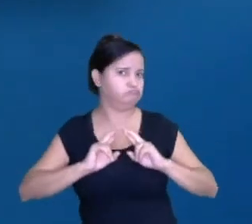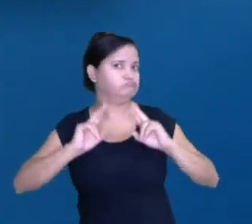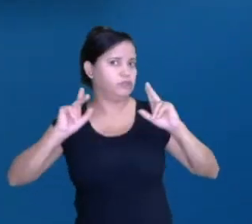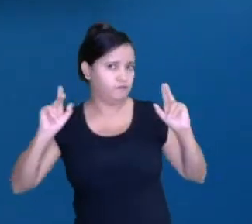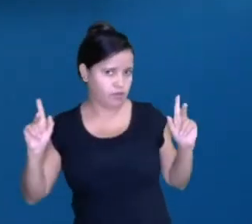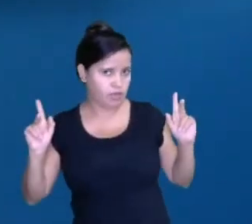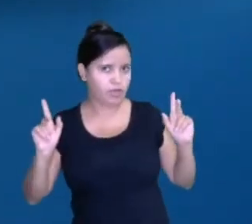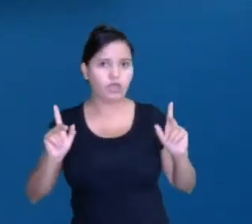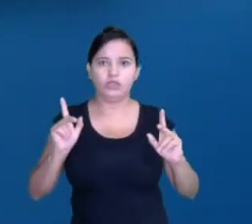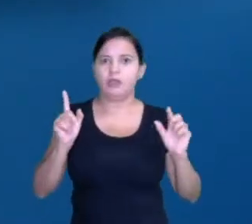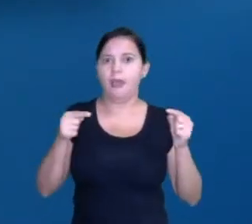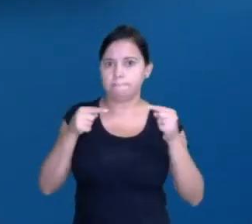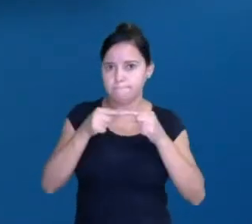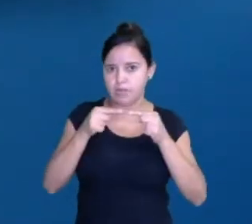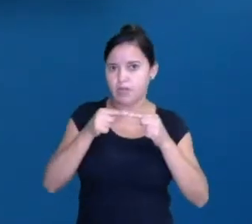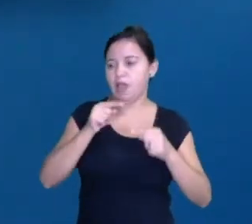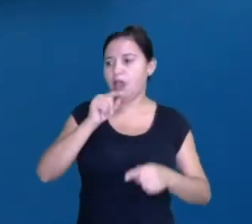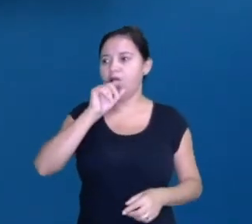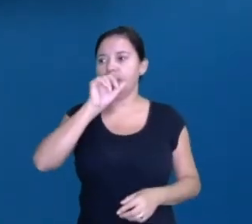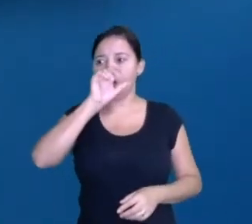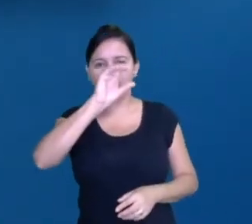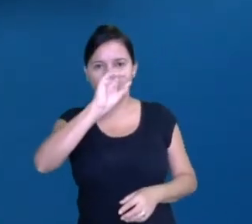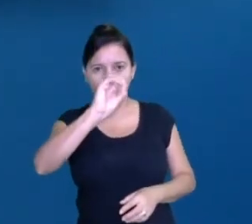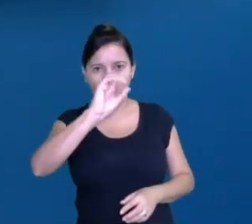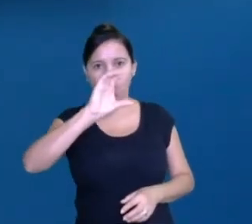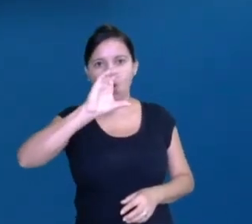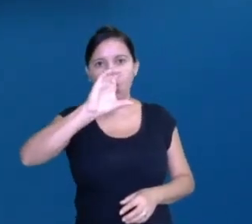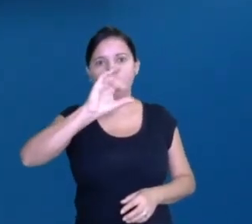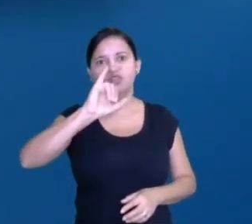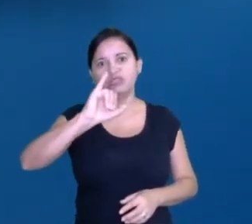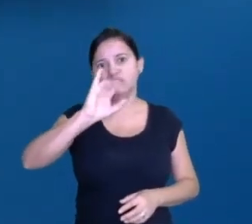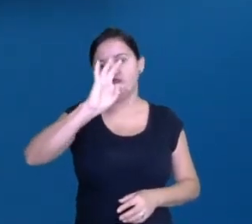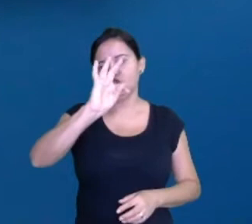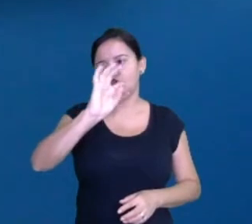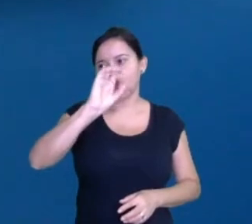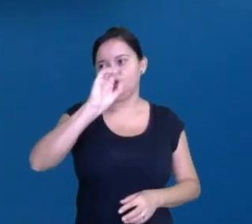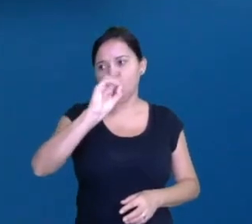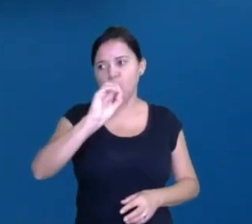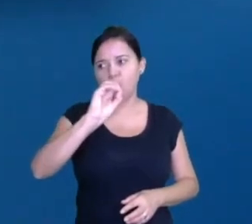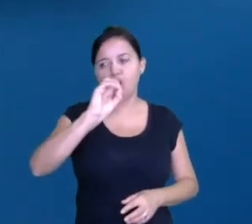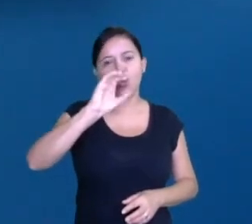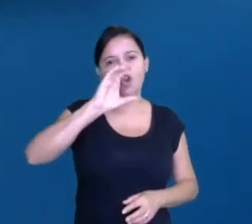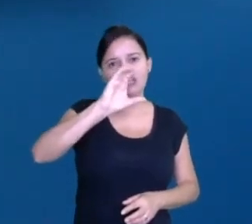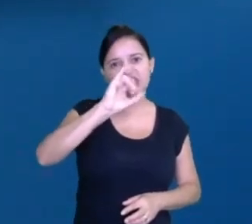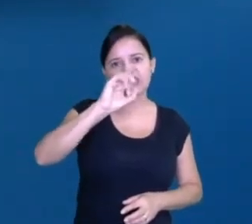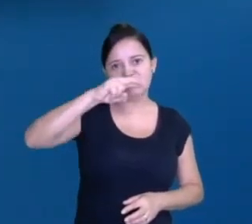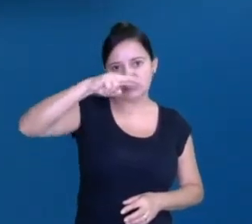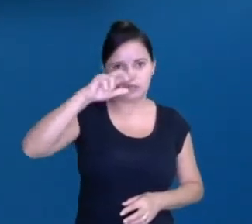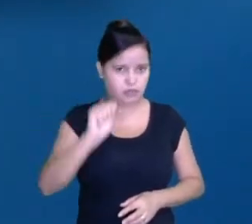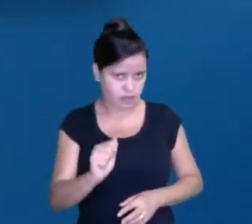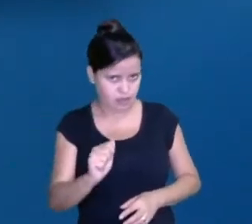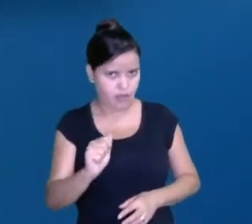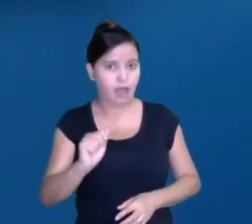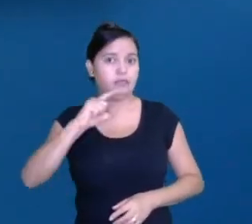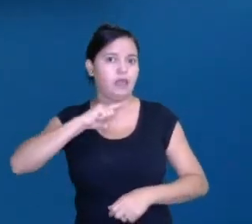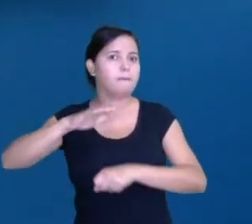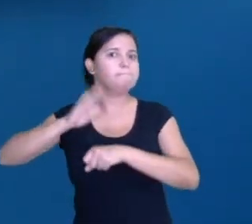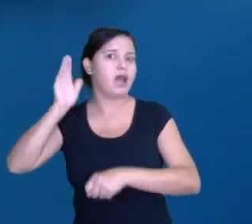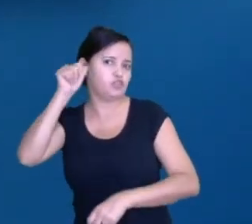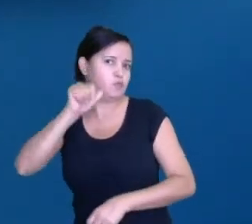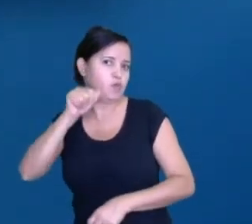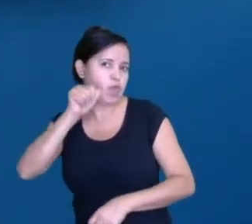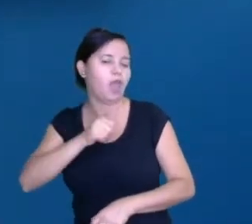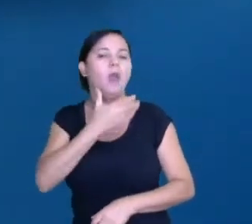a ocitocina sempre ela está muito mais intimamente associada à questão da mulher, mas o homem também produz e está muito